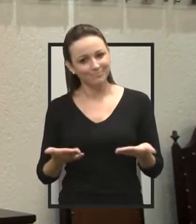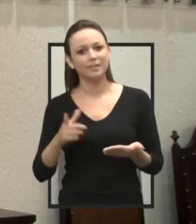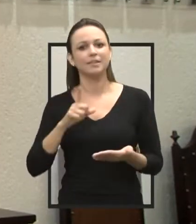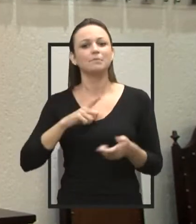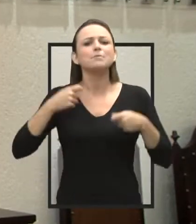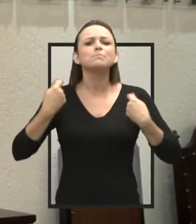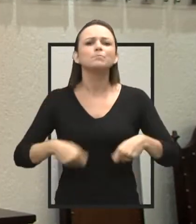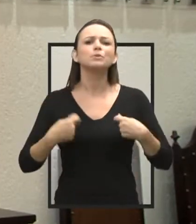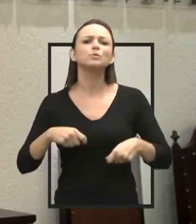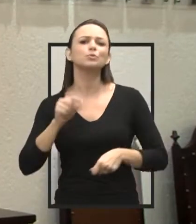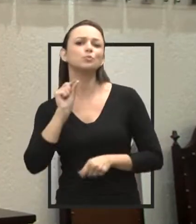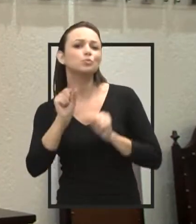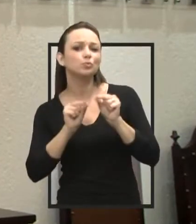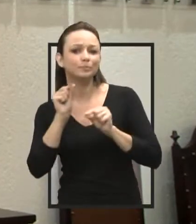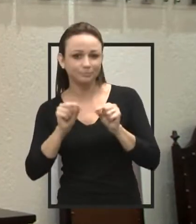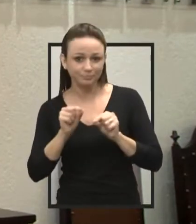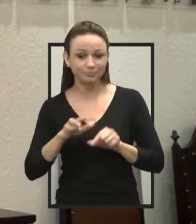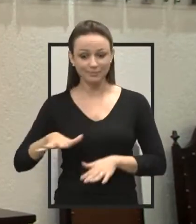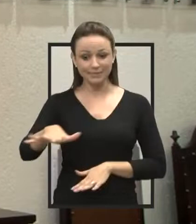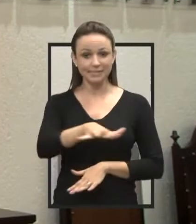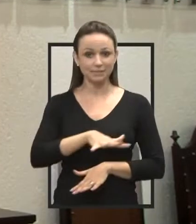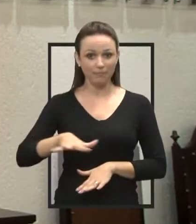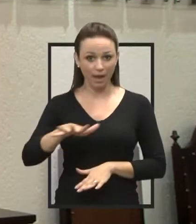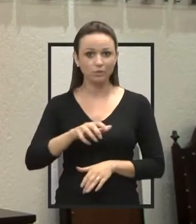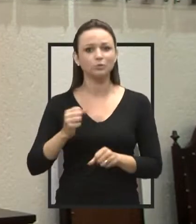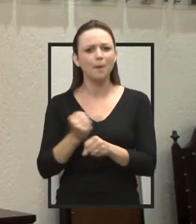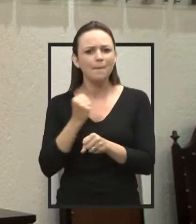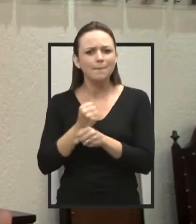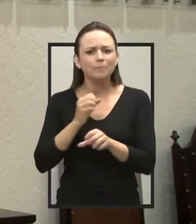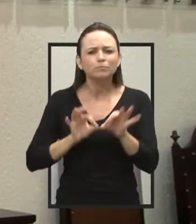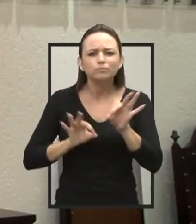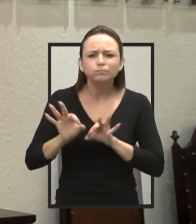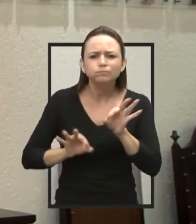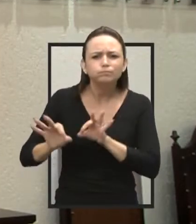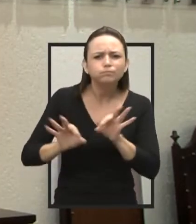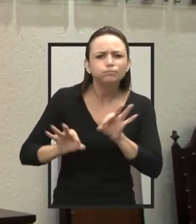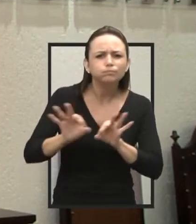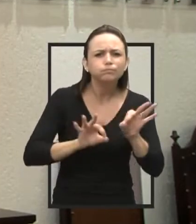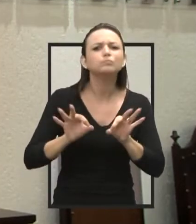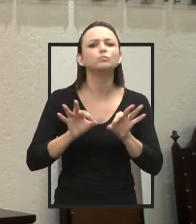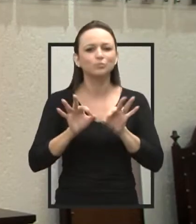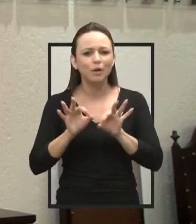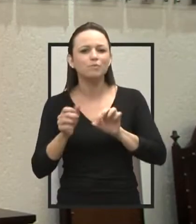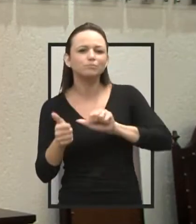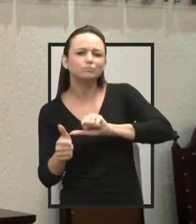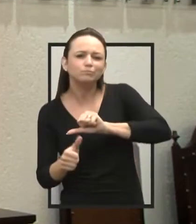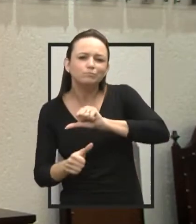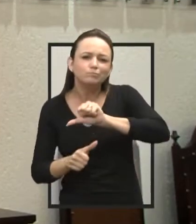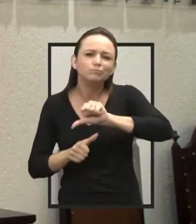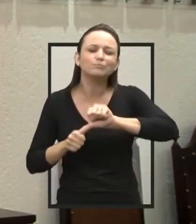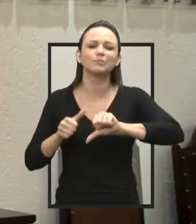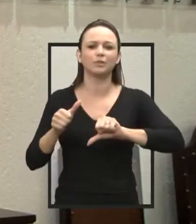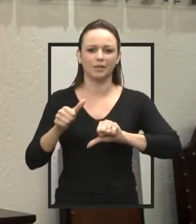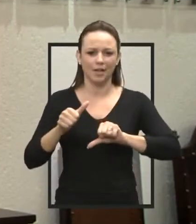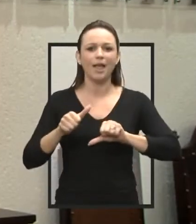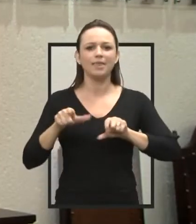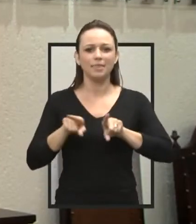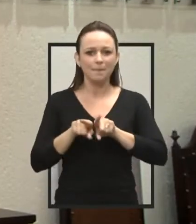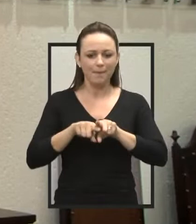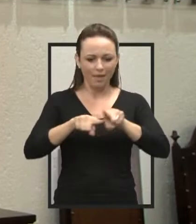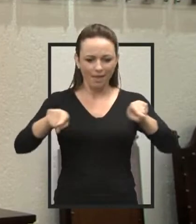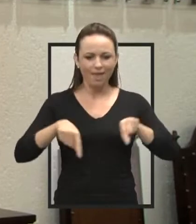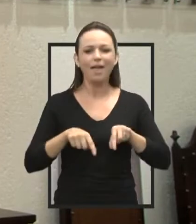tivemos a necessidade, por questões de espaço, de fazer uma pequena adequação na galeria